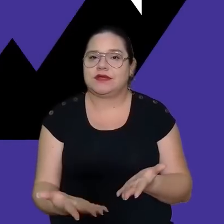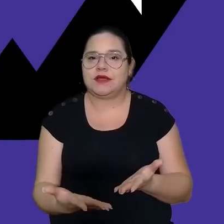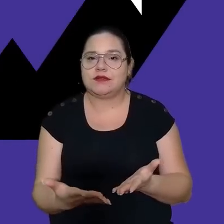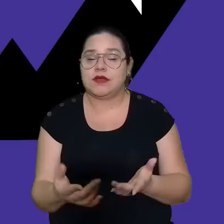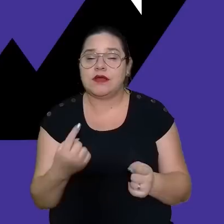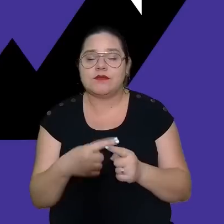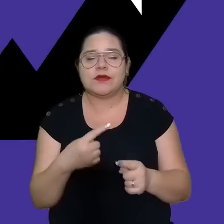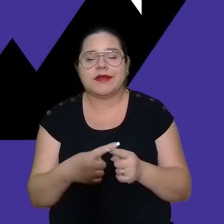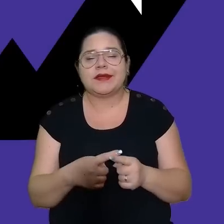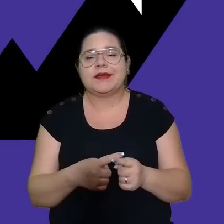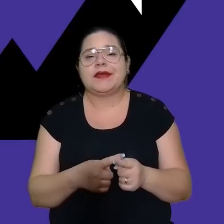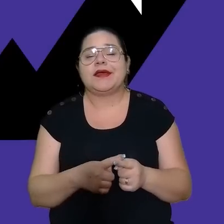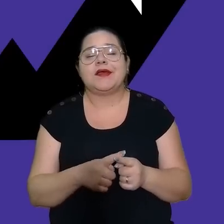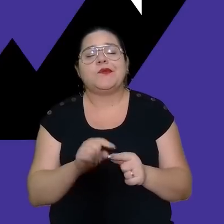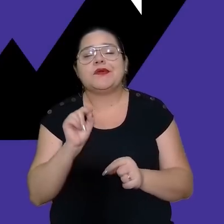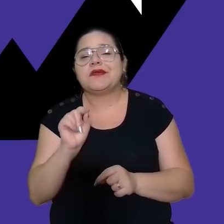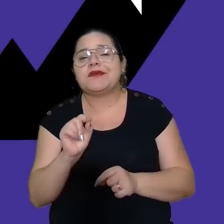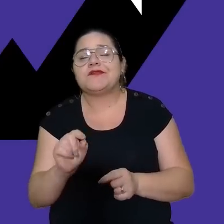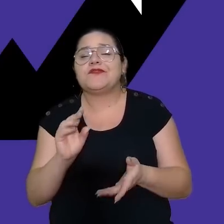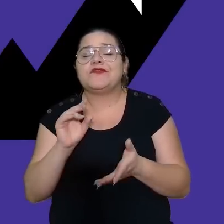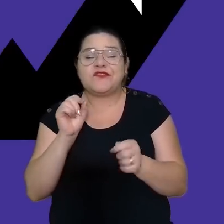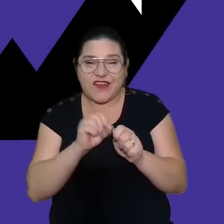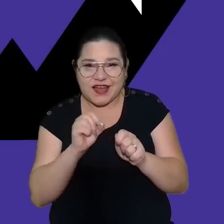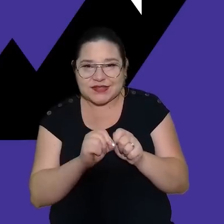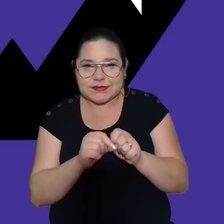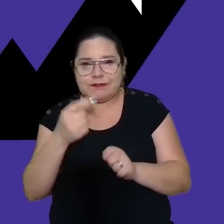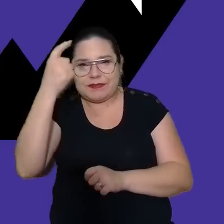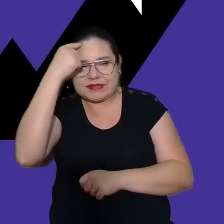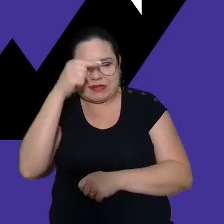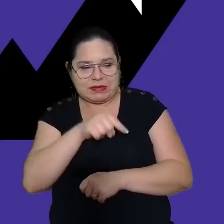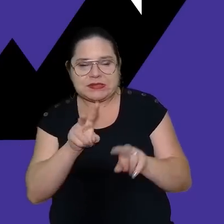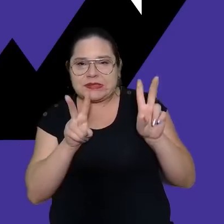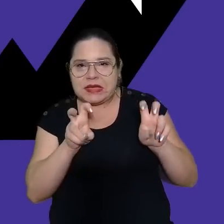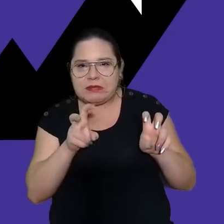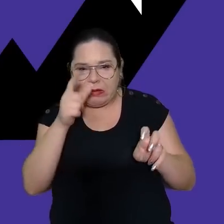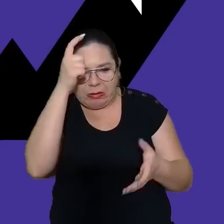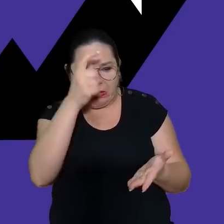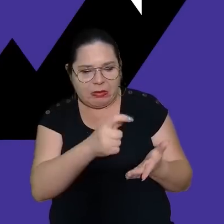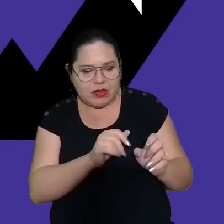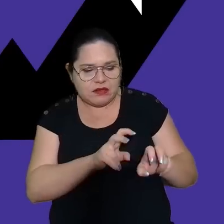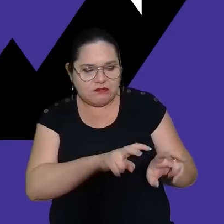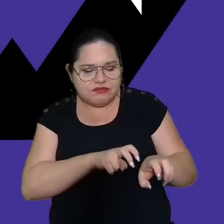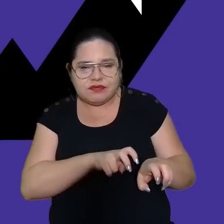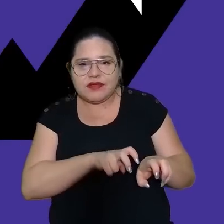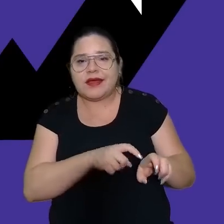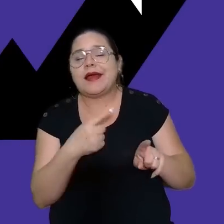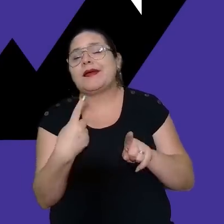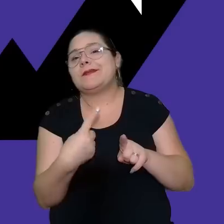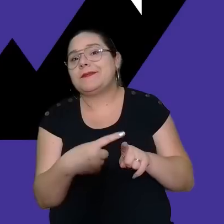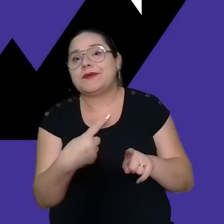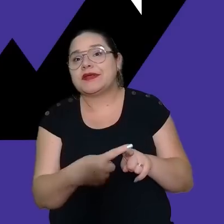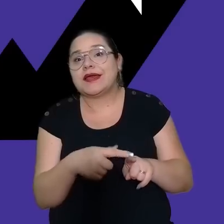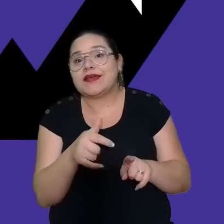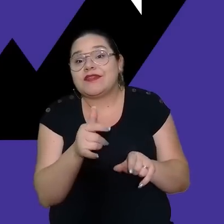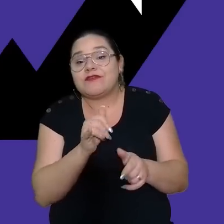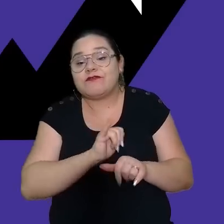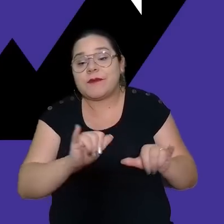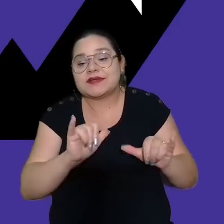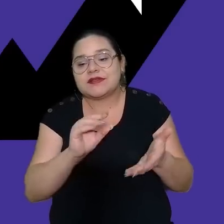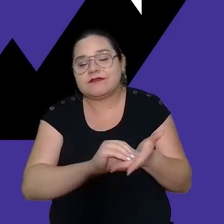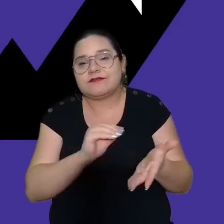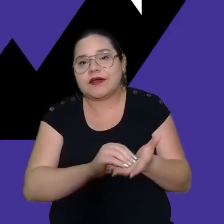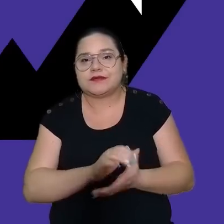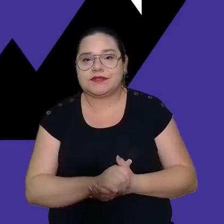a desinformação. Muito interessante. Inclusive, você, Ricardo, está em Nova York. Temos o Christian em Londres e